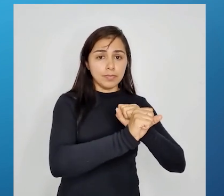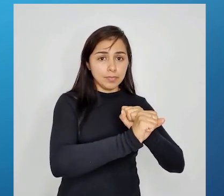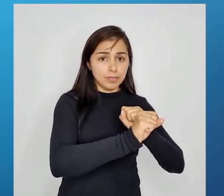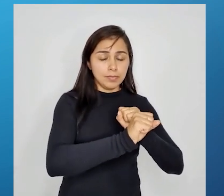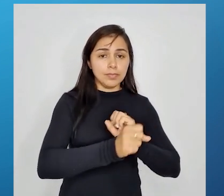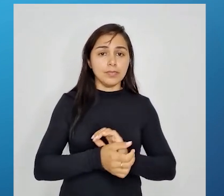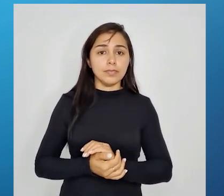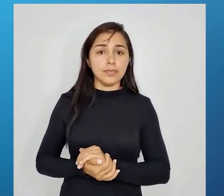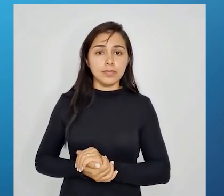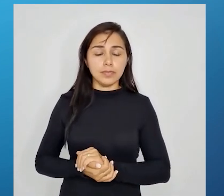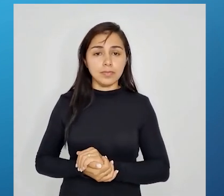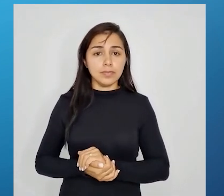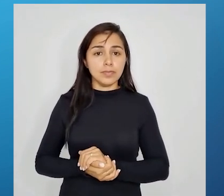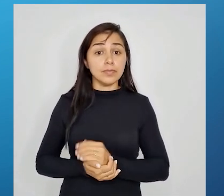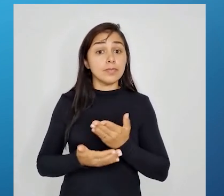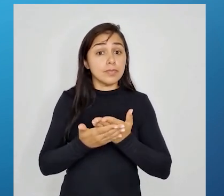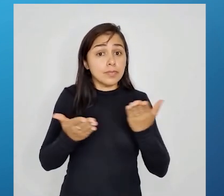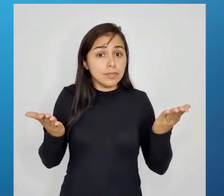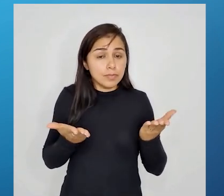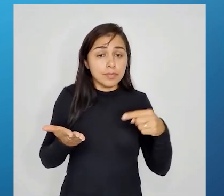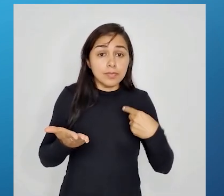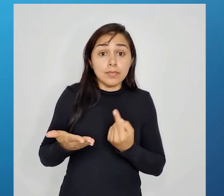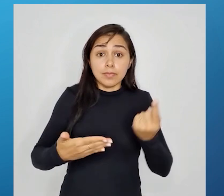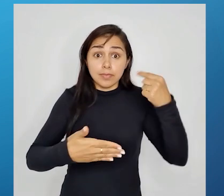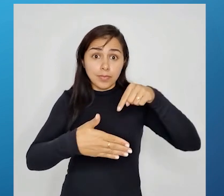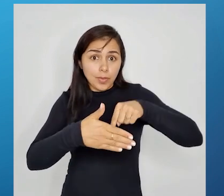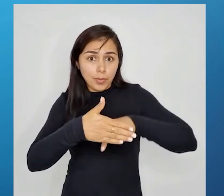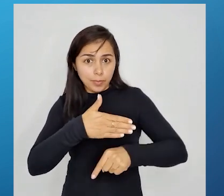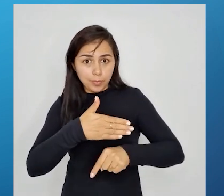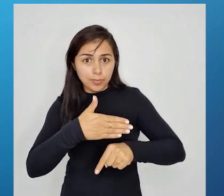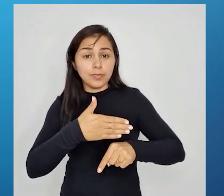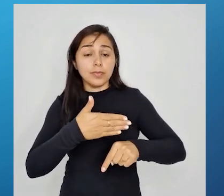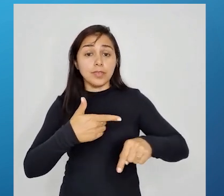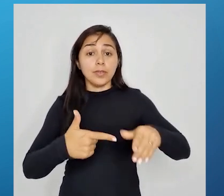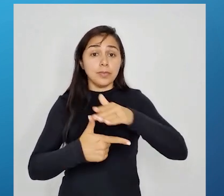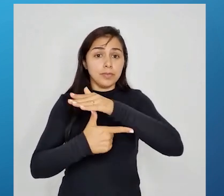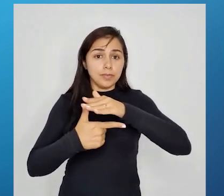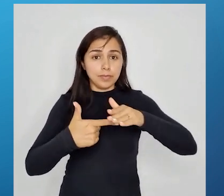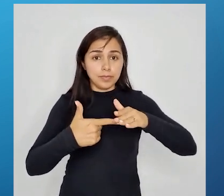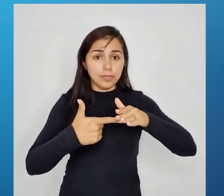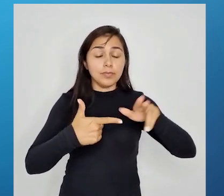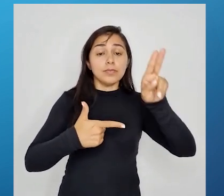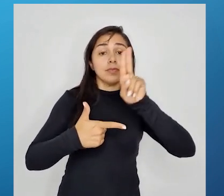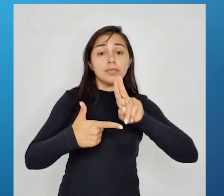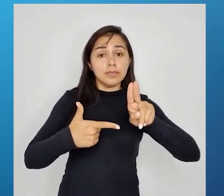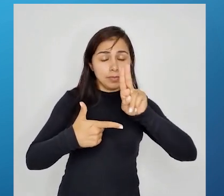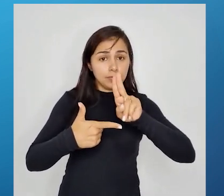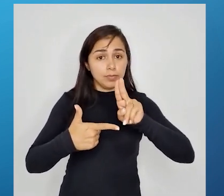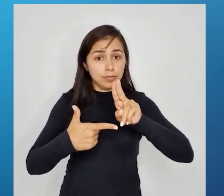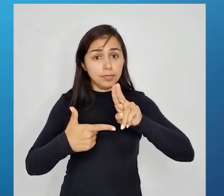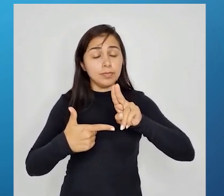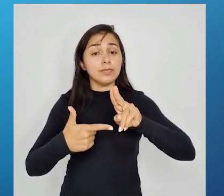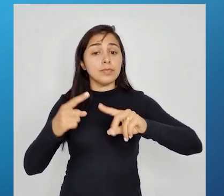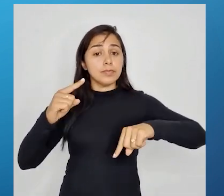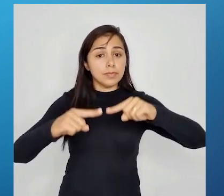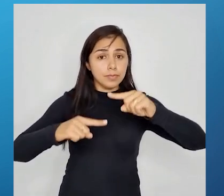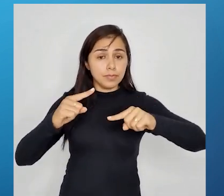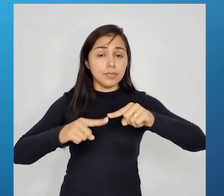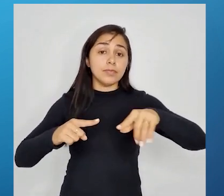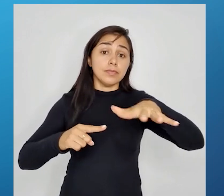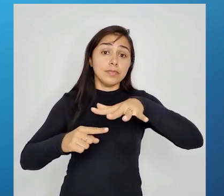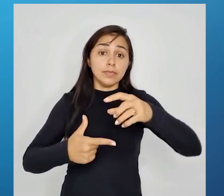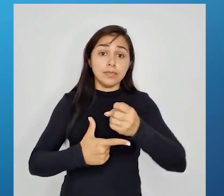Pitágoras. Nesta aula, vamos explorar os triângulos retângulos utilizando ferramentas da geometria, como por